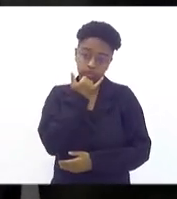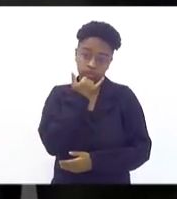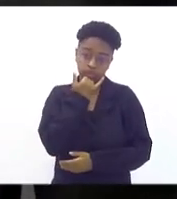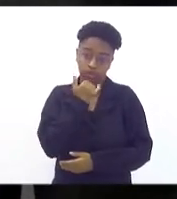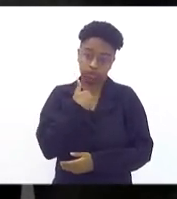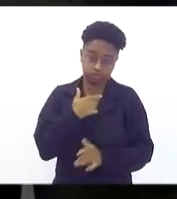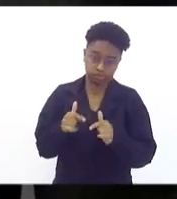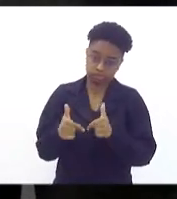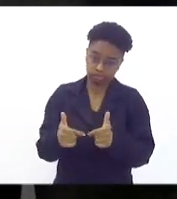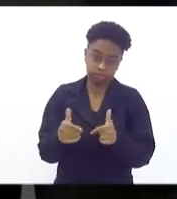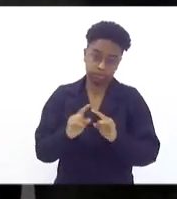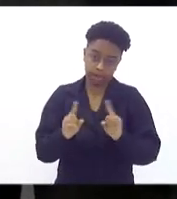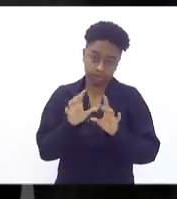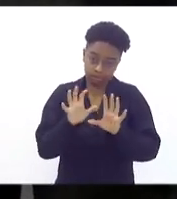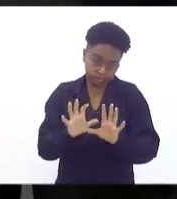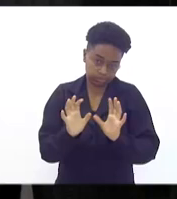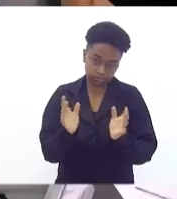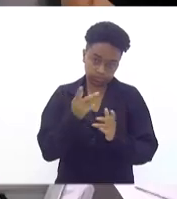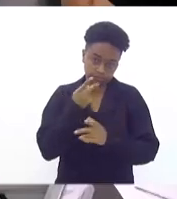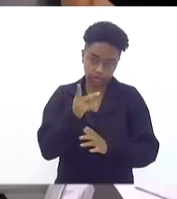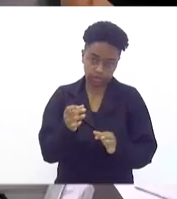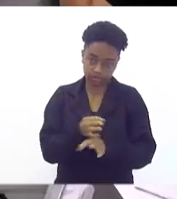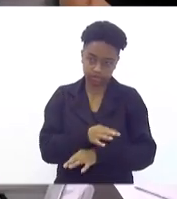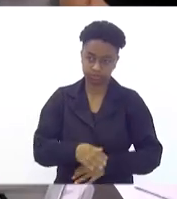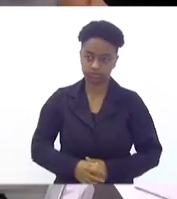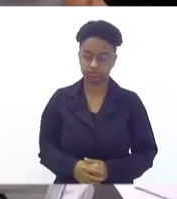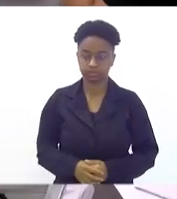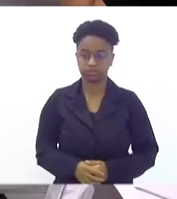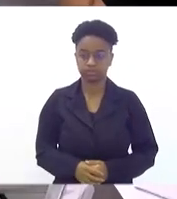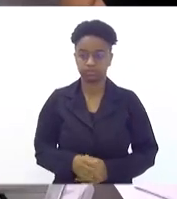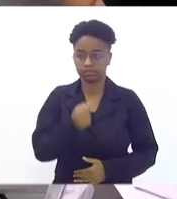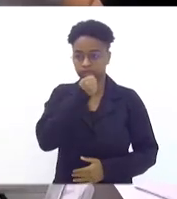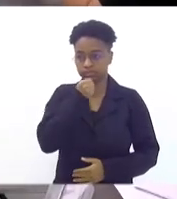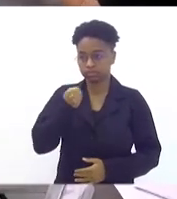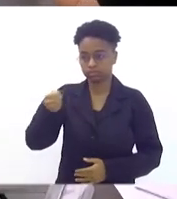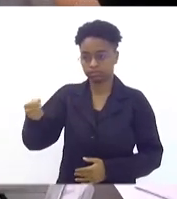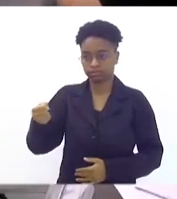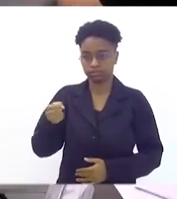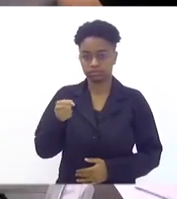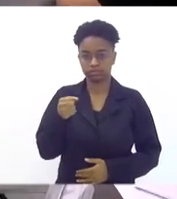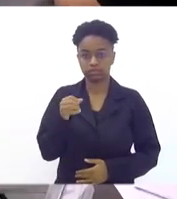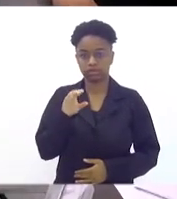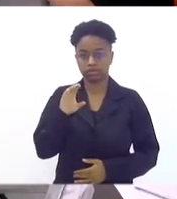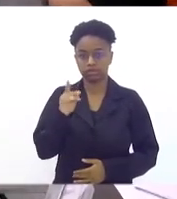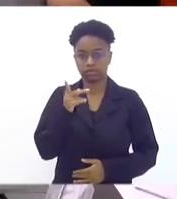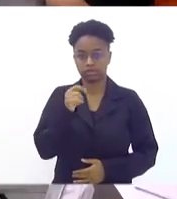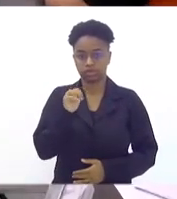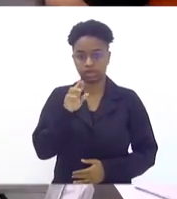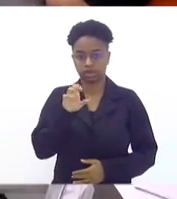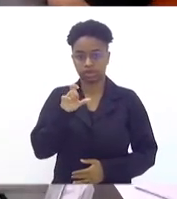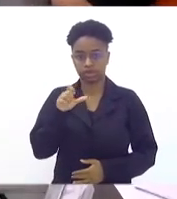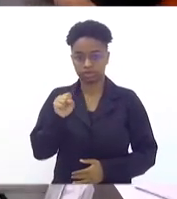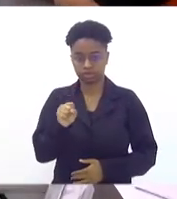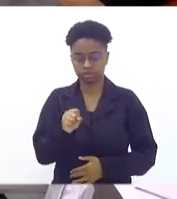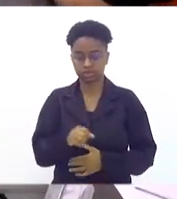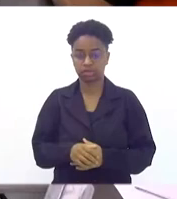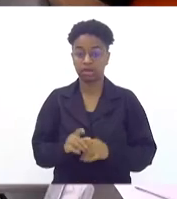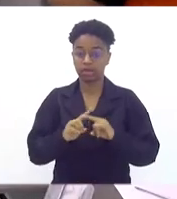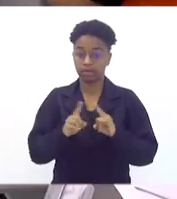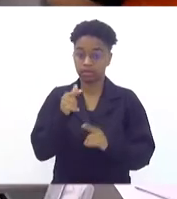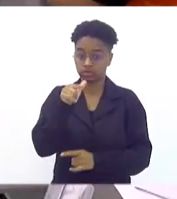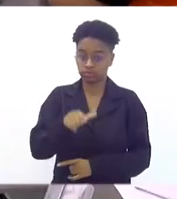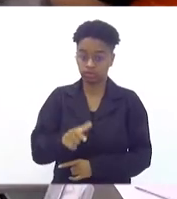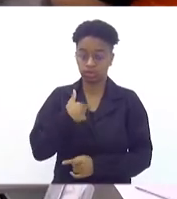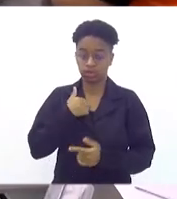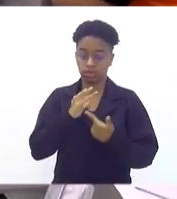minha intromissão era isso que eu tinha prazer obrigado Conselheiro passar a palavra Conselheiro Charles Batista mas aqui mais uma vez